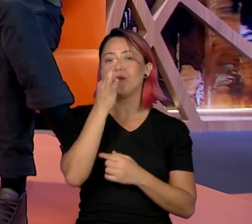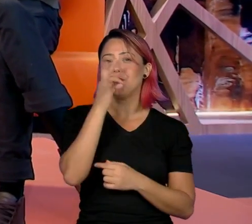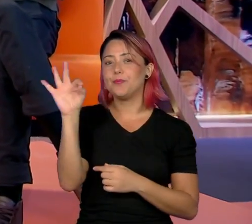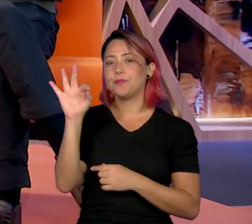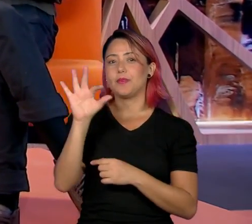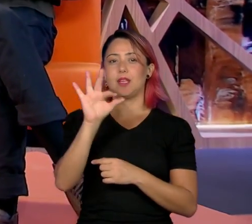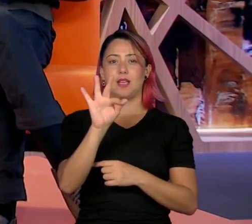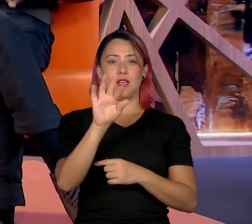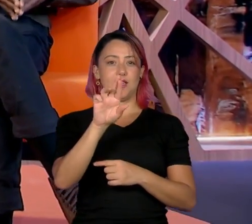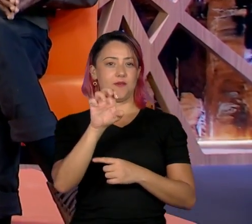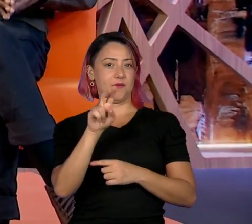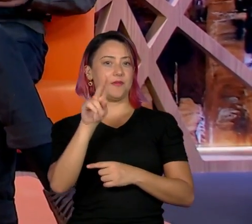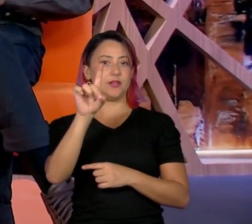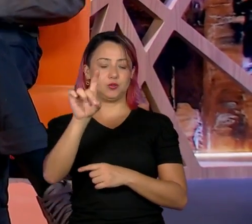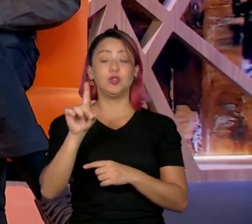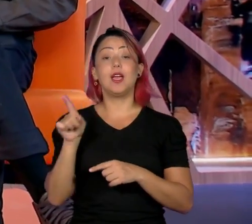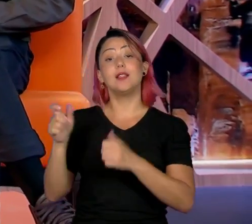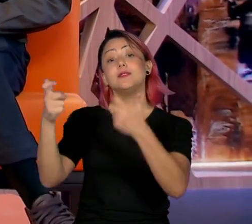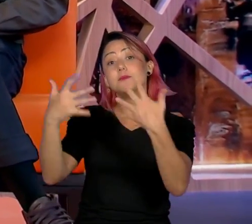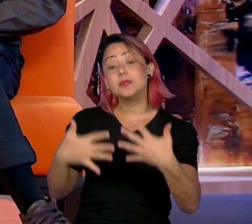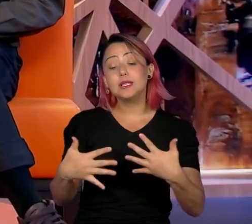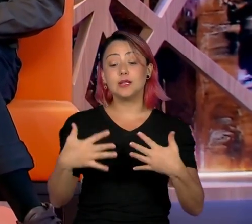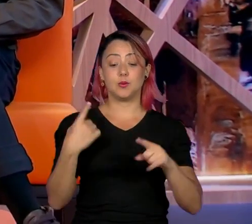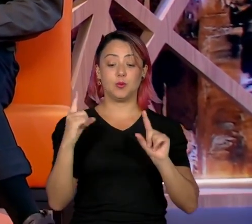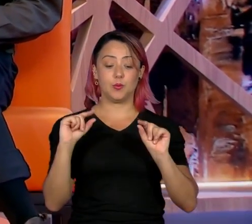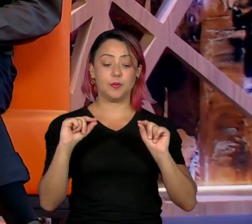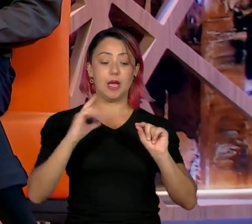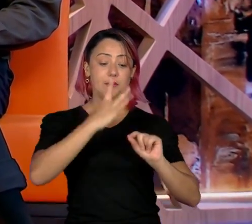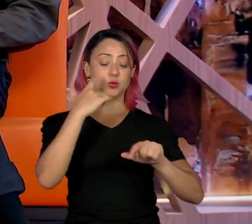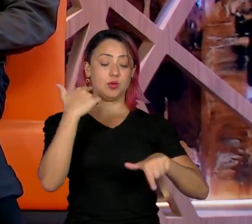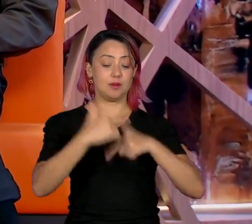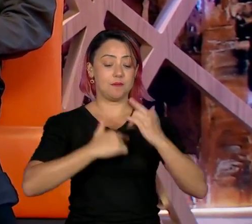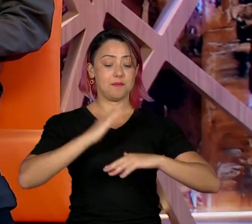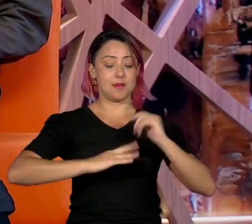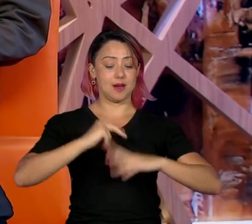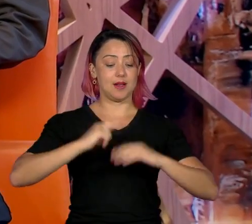do sonho, né? O sonhador trabalha. E eu penso no trabalho da costureira,